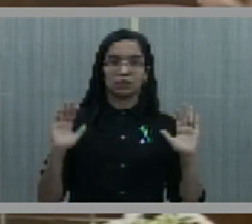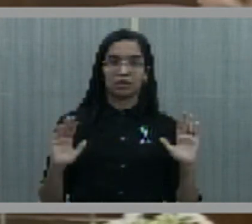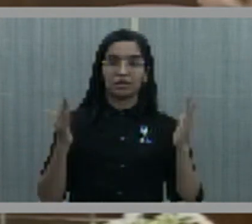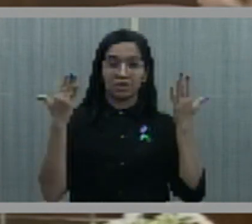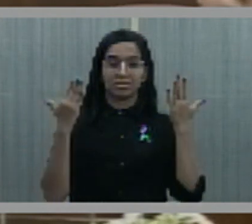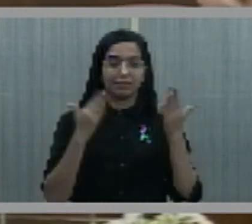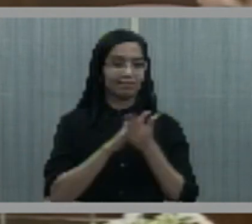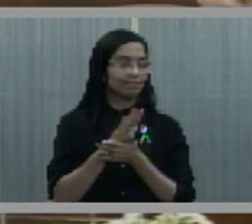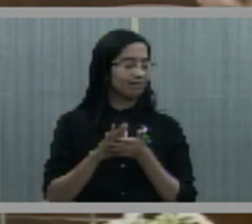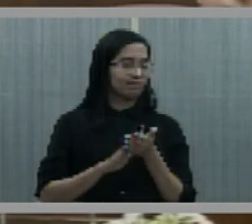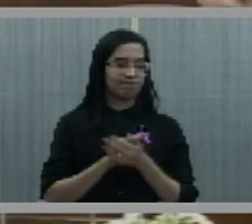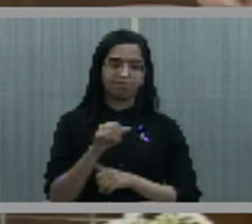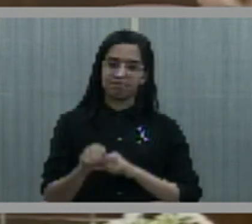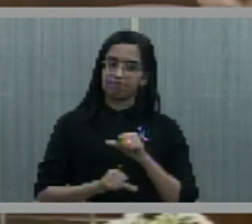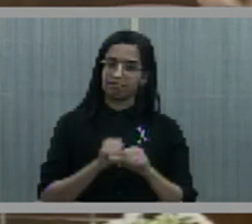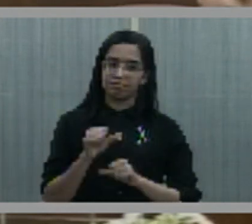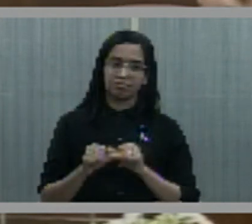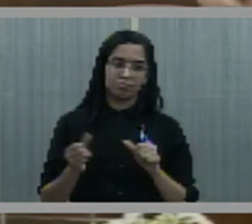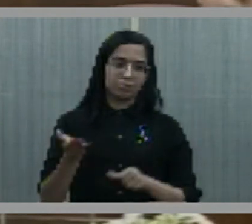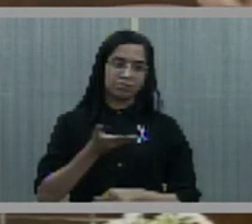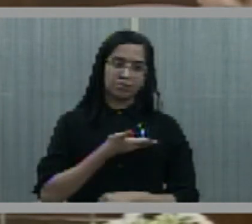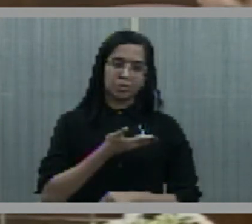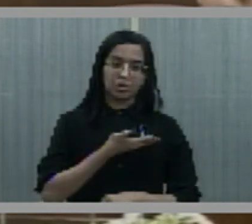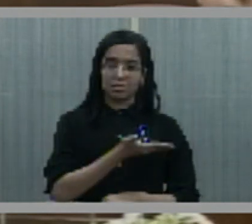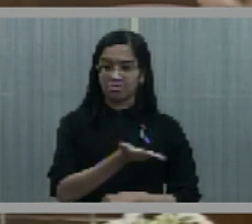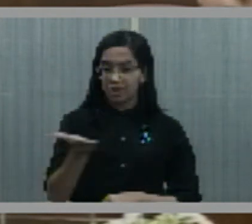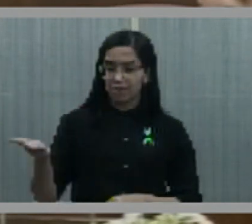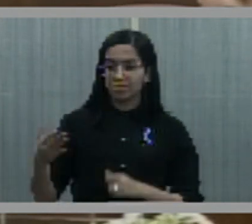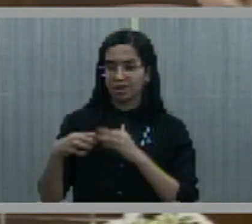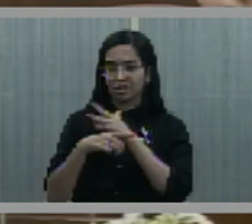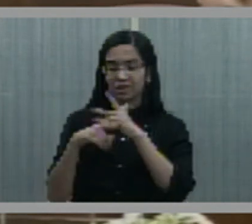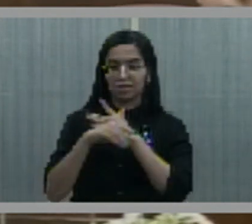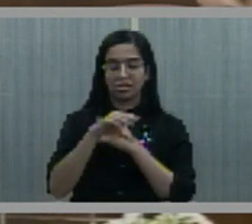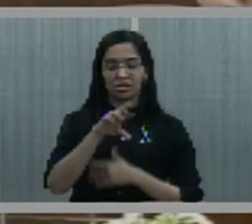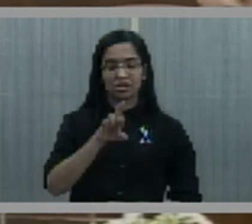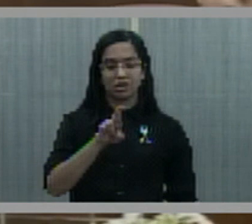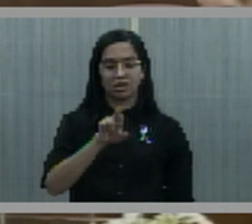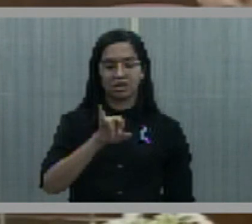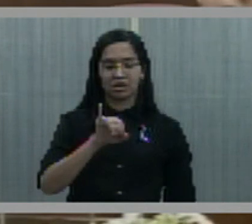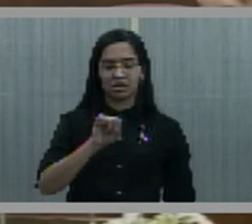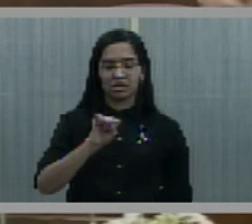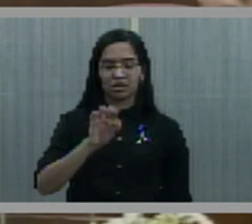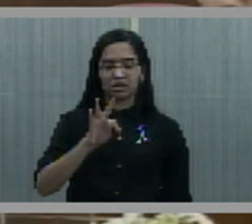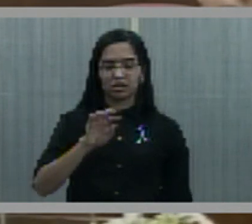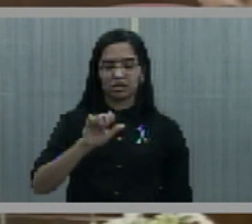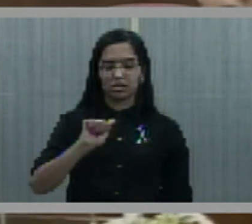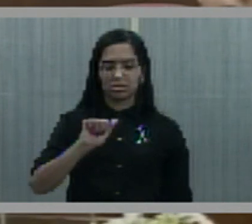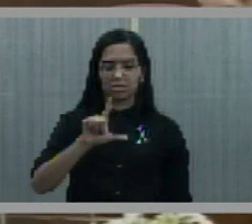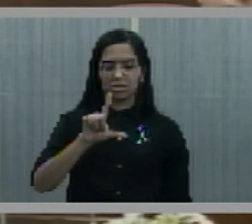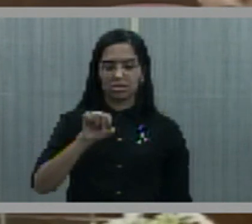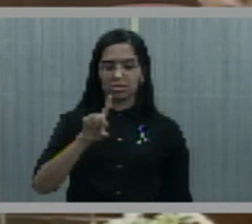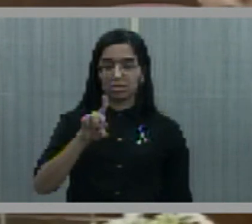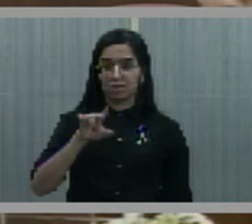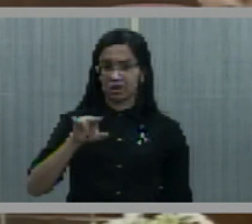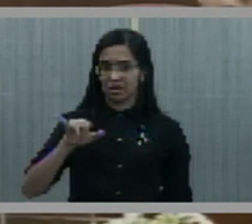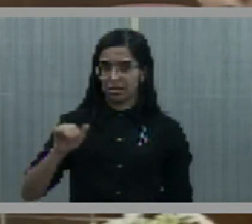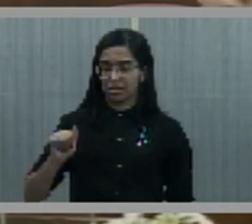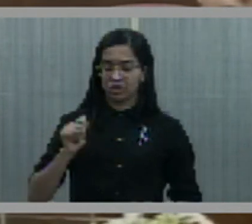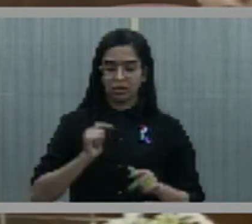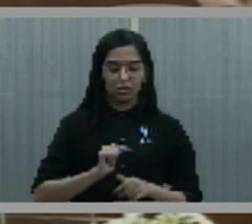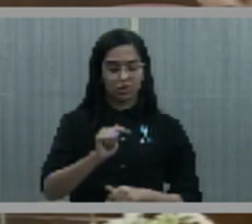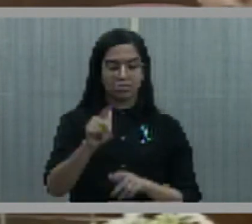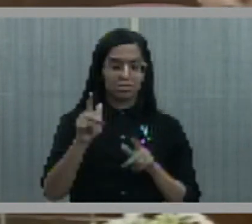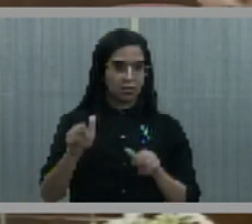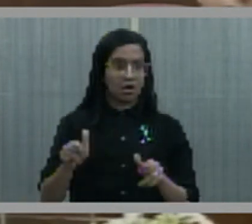mudou a situação dos meus humildes irmãozinhos de Cristalândia. Recebo hoje com gratidão esse título de cidadão.